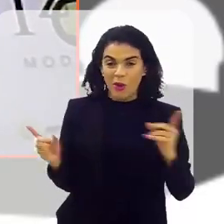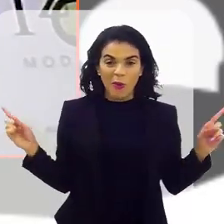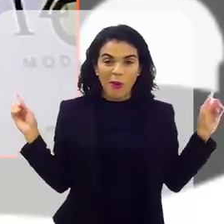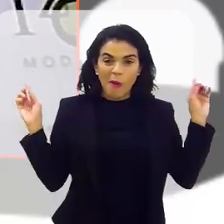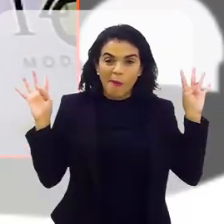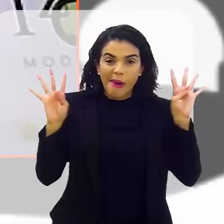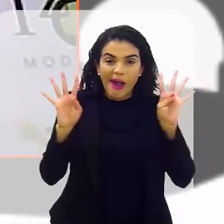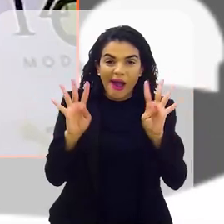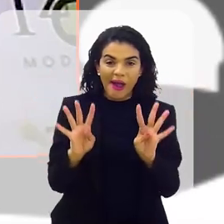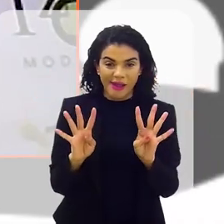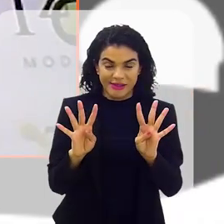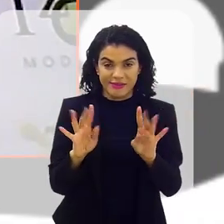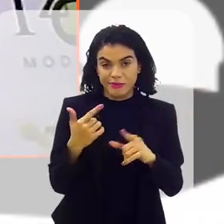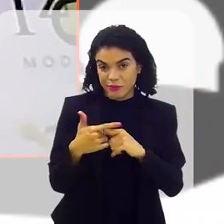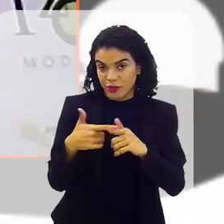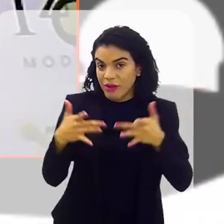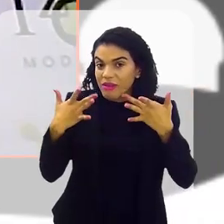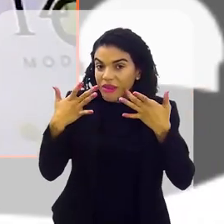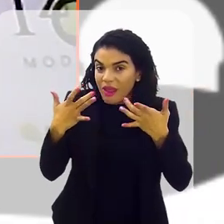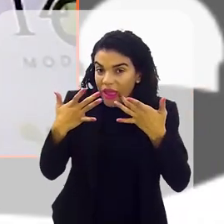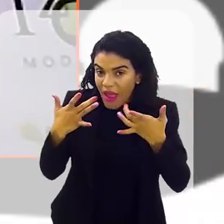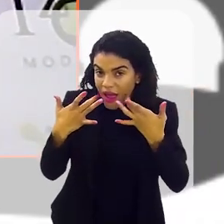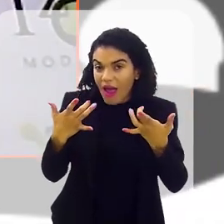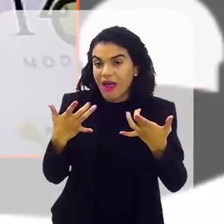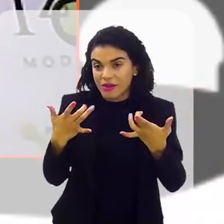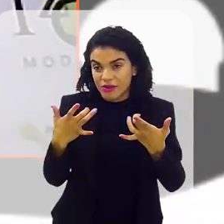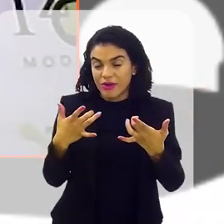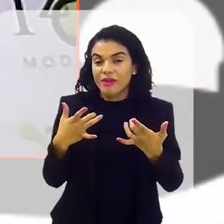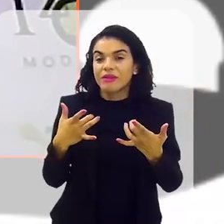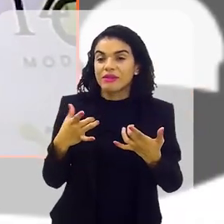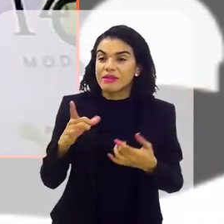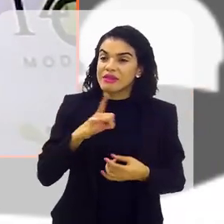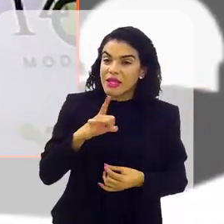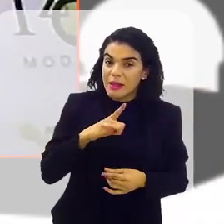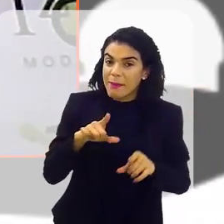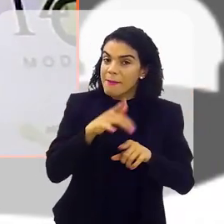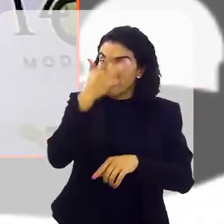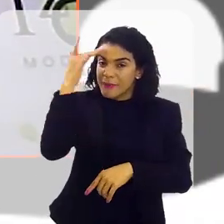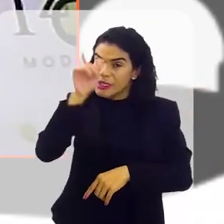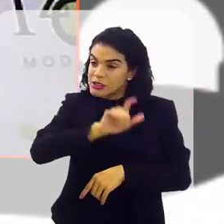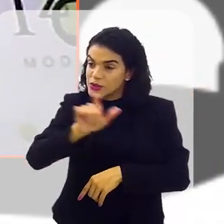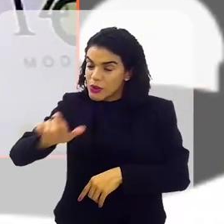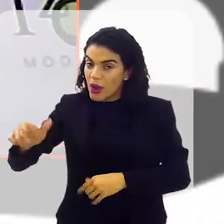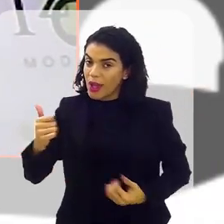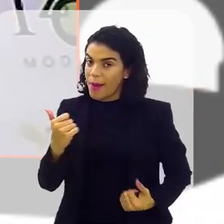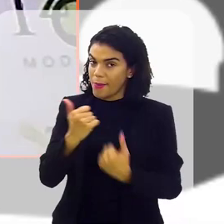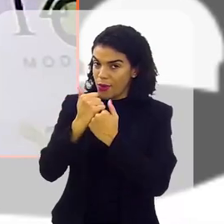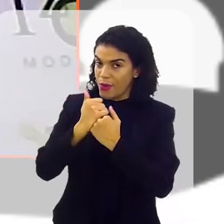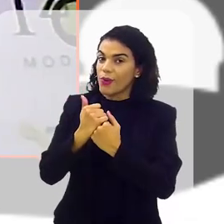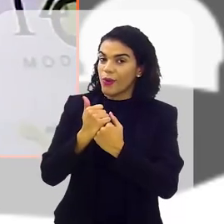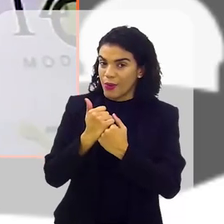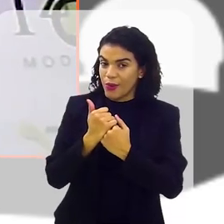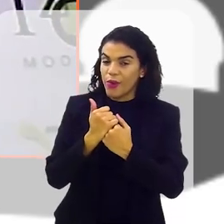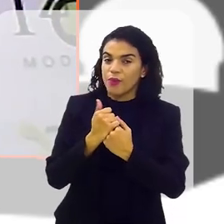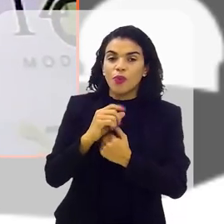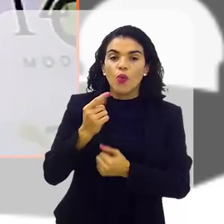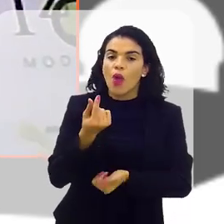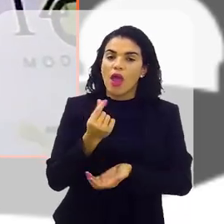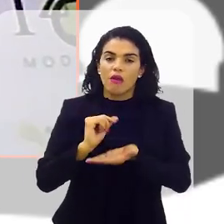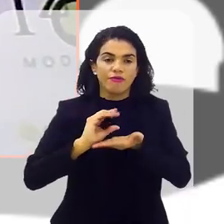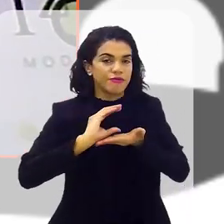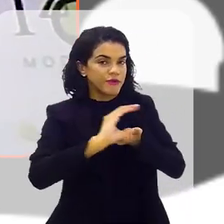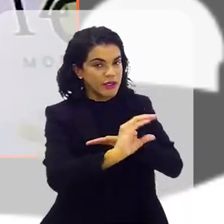esquecer nunca porque o espetáculo além das dicas que nós fizemos nós temos os nossos apoiadores que nos ajudaram não